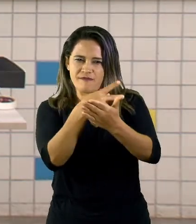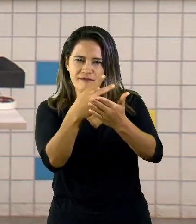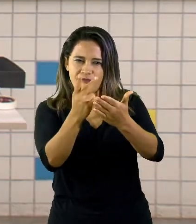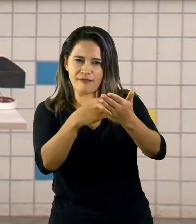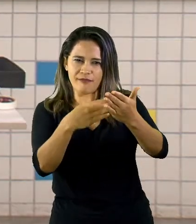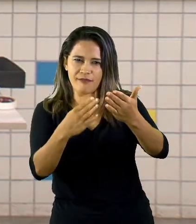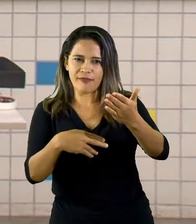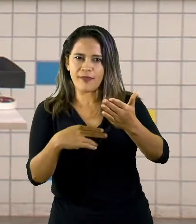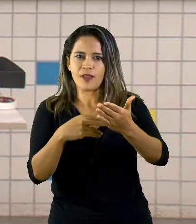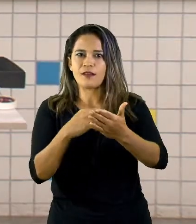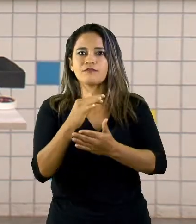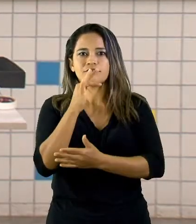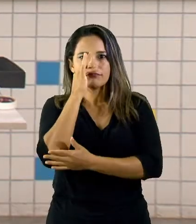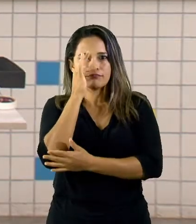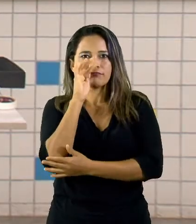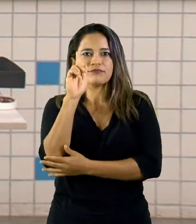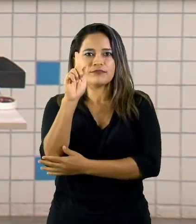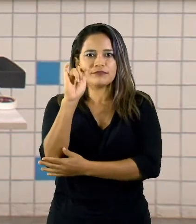com girassóis.